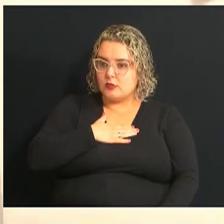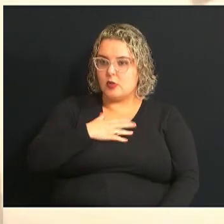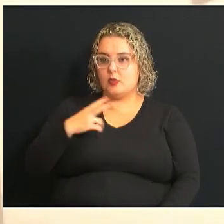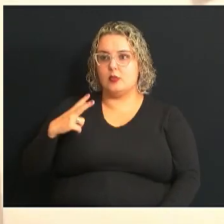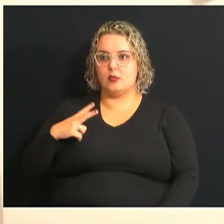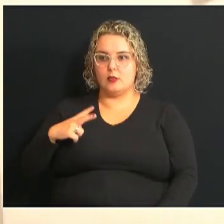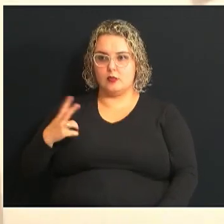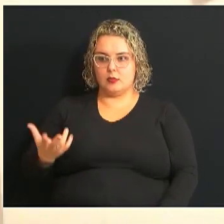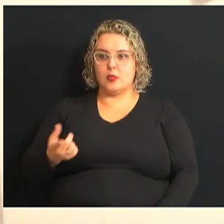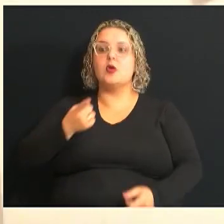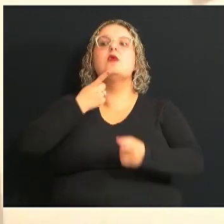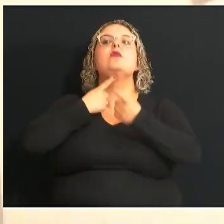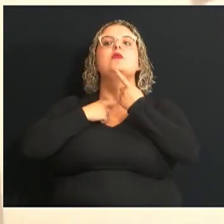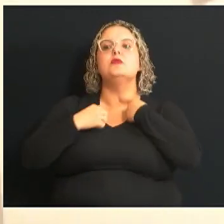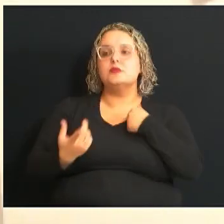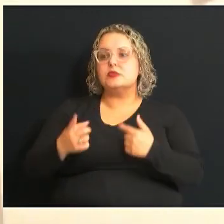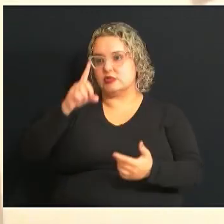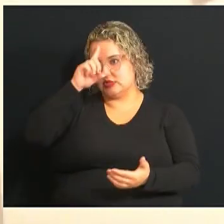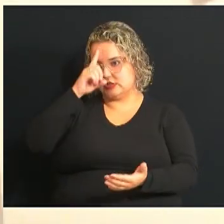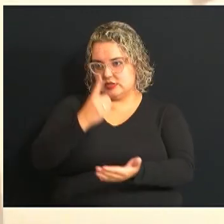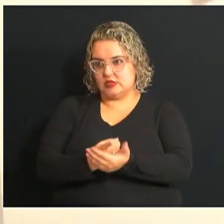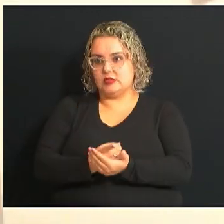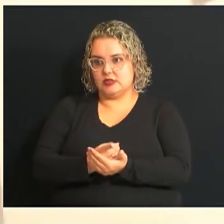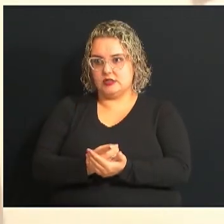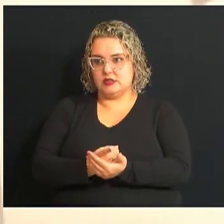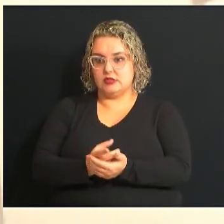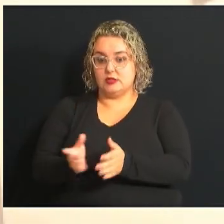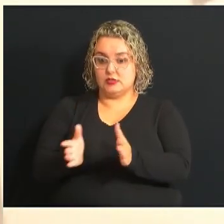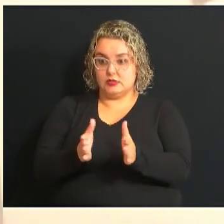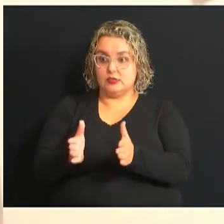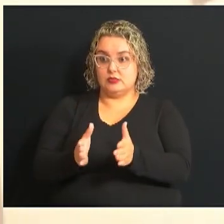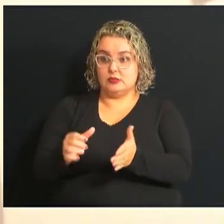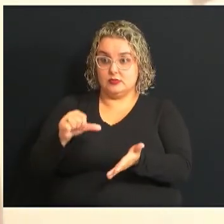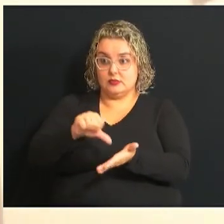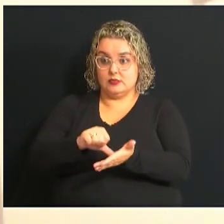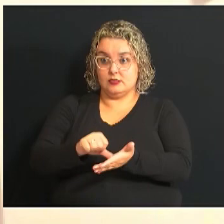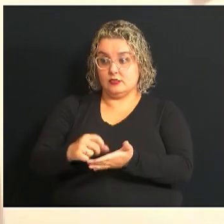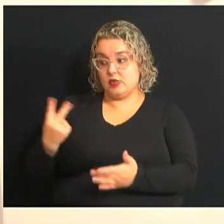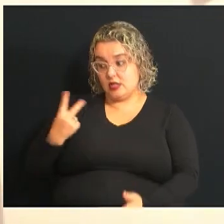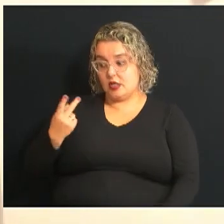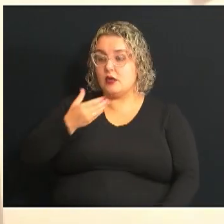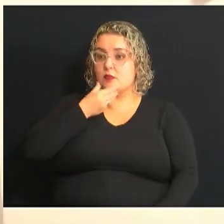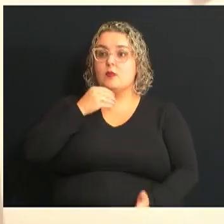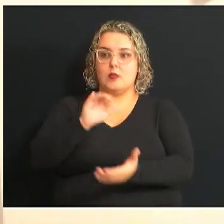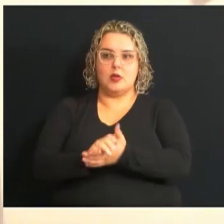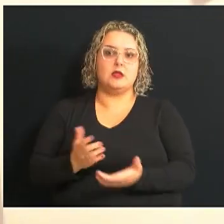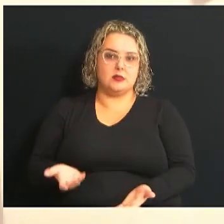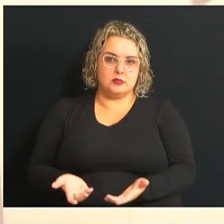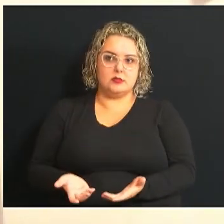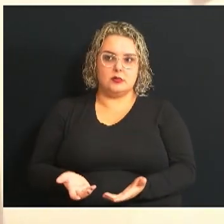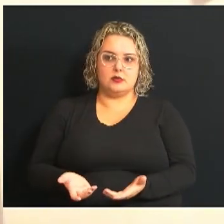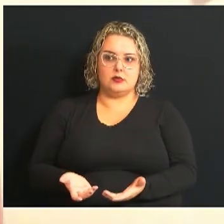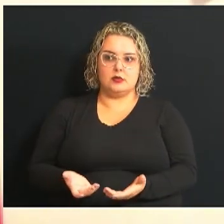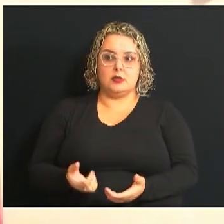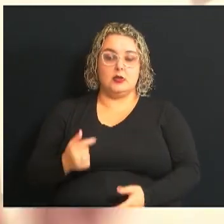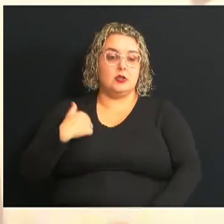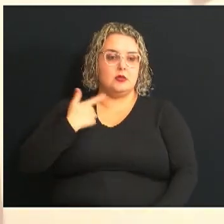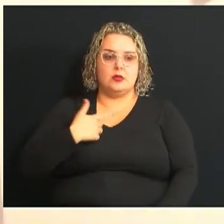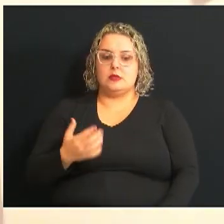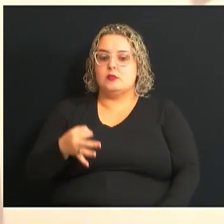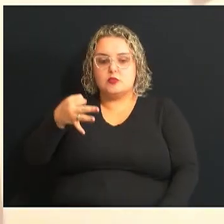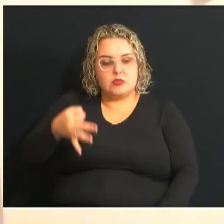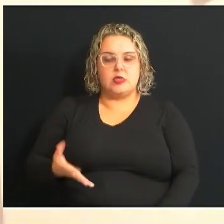a vontade e a decisão foi tomada ali naquele núcleo pequeno, né, entre eu e meu marido, e a gente estava muito certo. Então, não